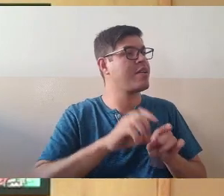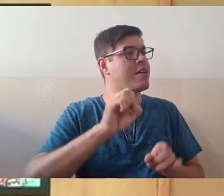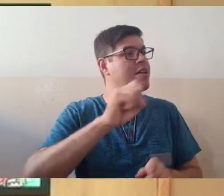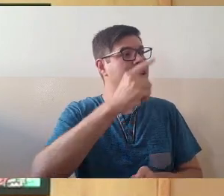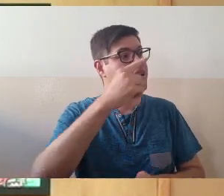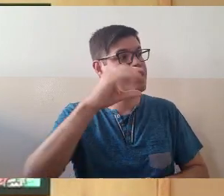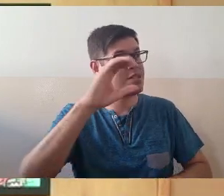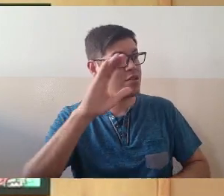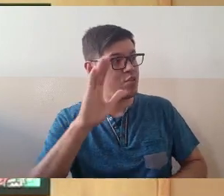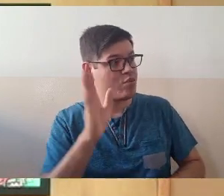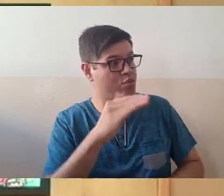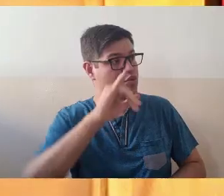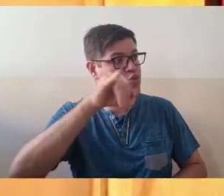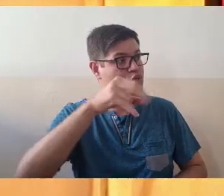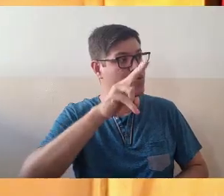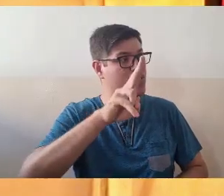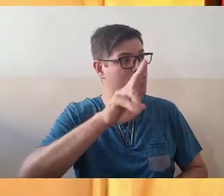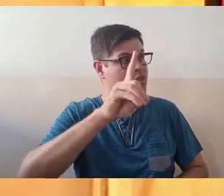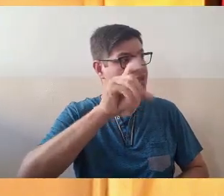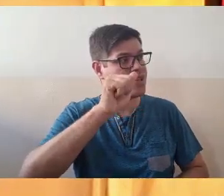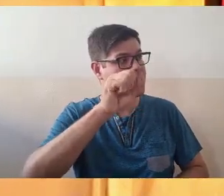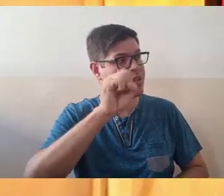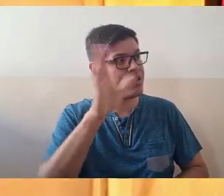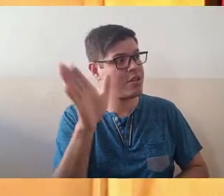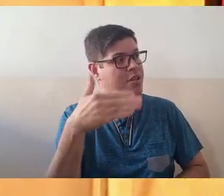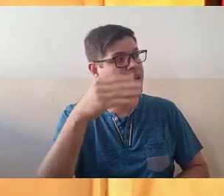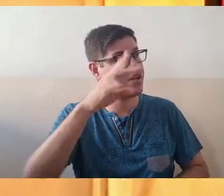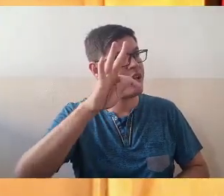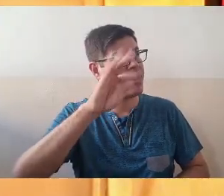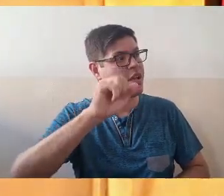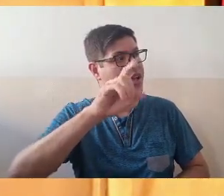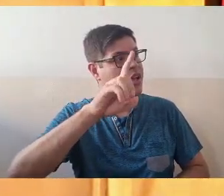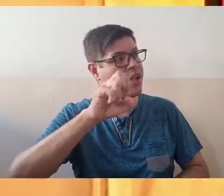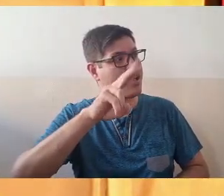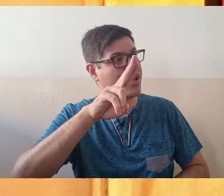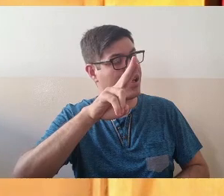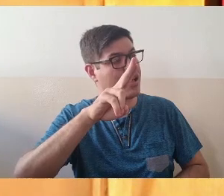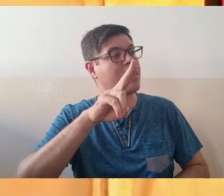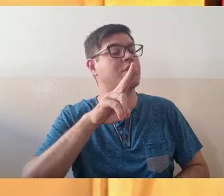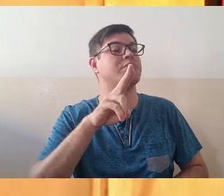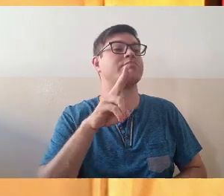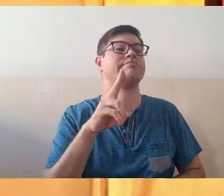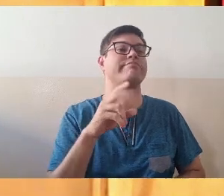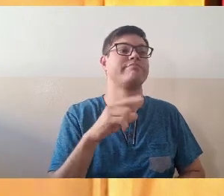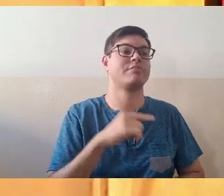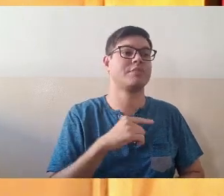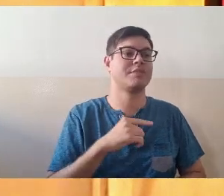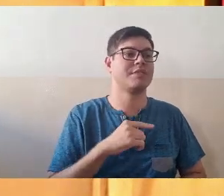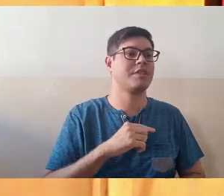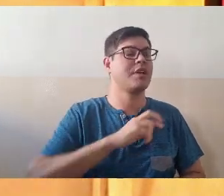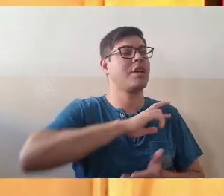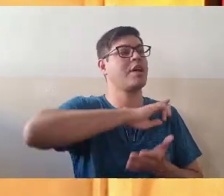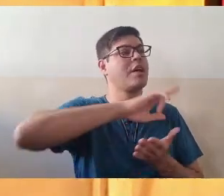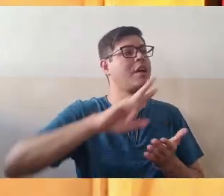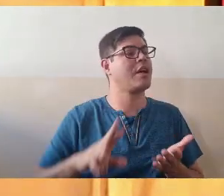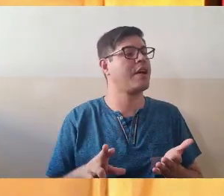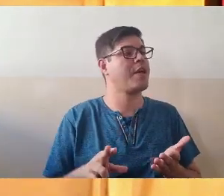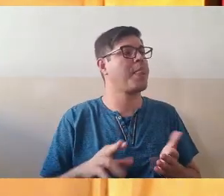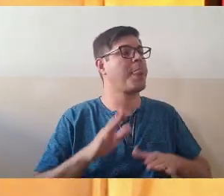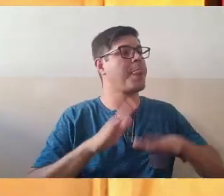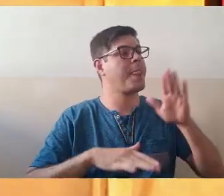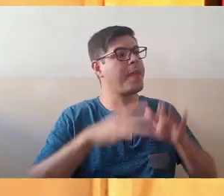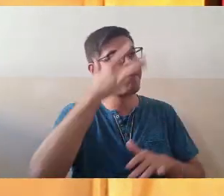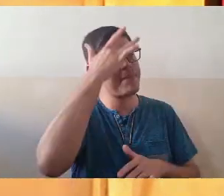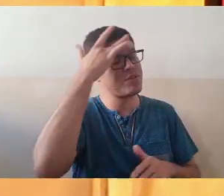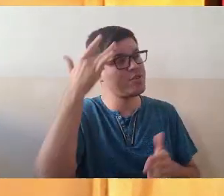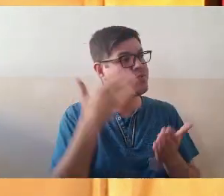que não sabe de todas essas oficinas e eu fiquei abismado em saber quantas pessoas